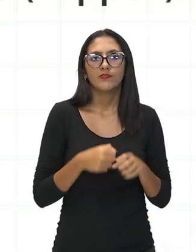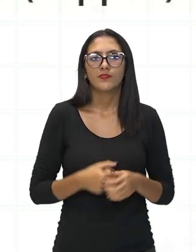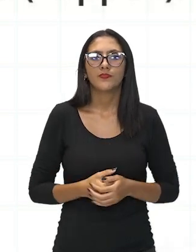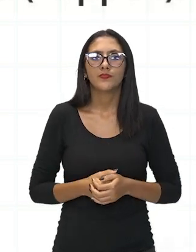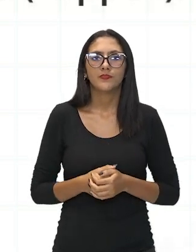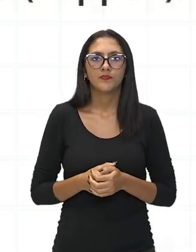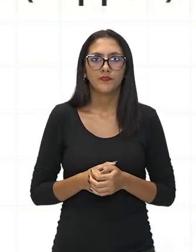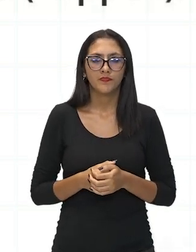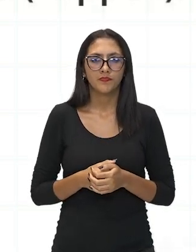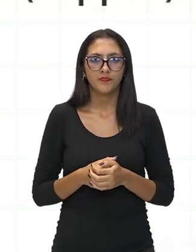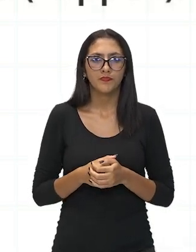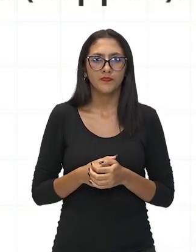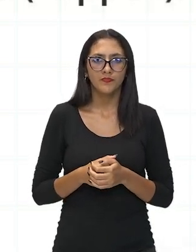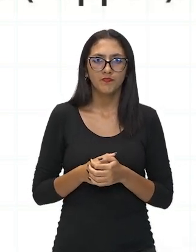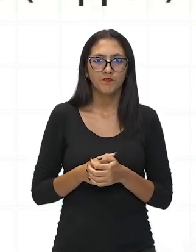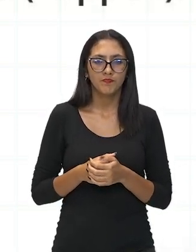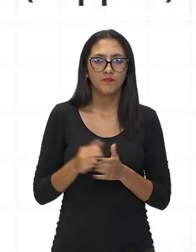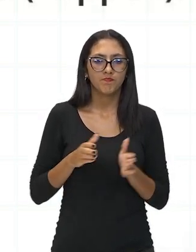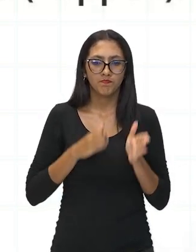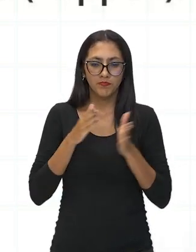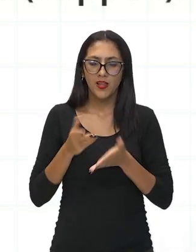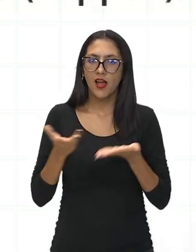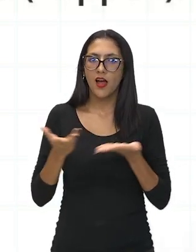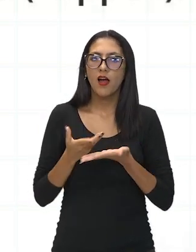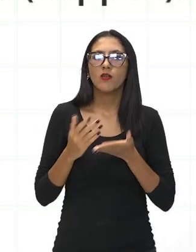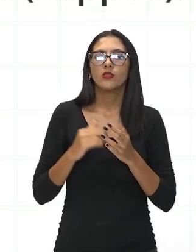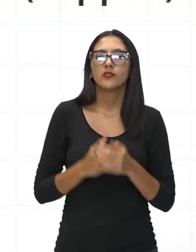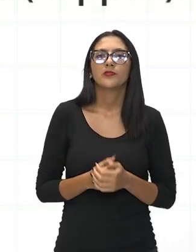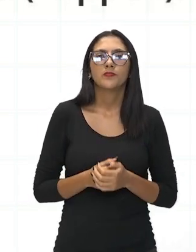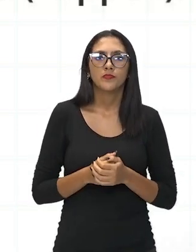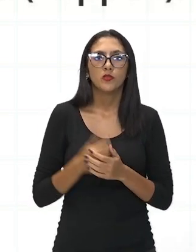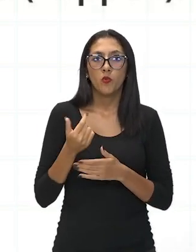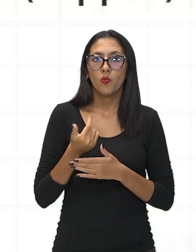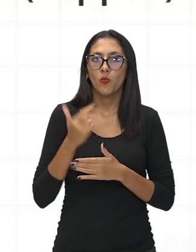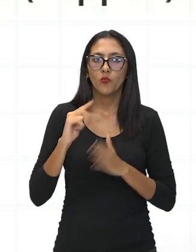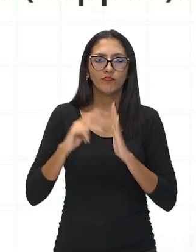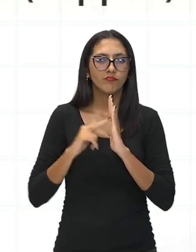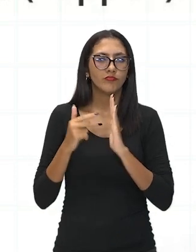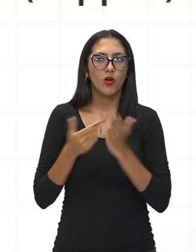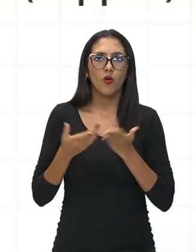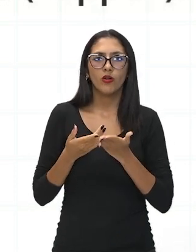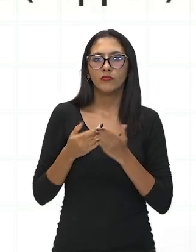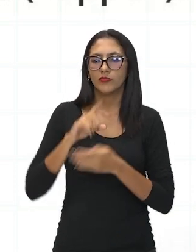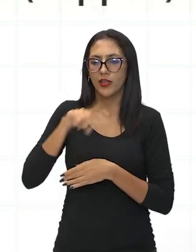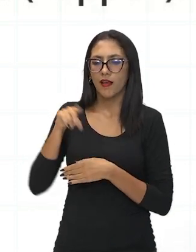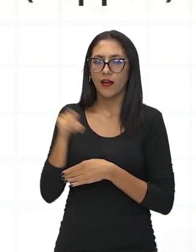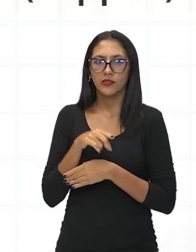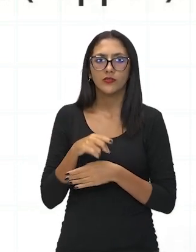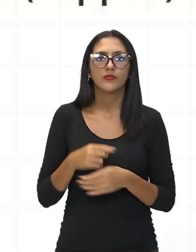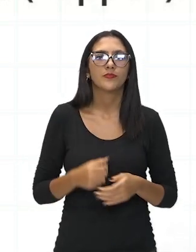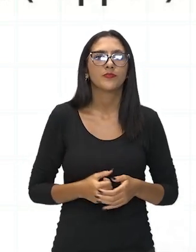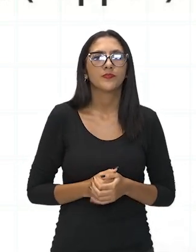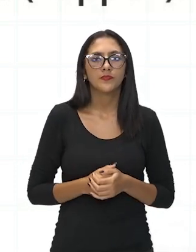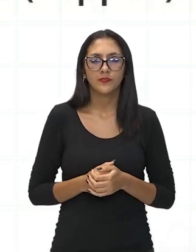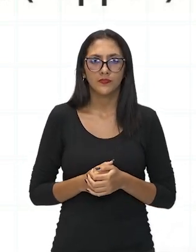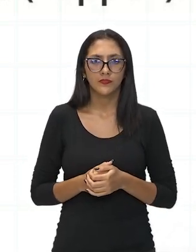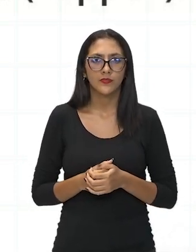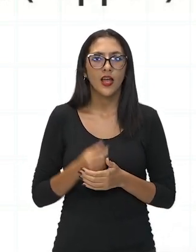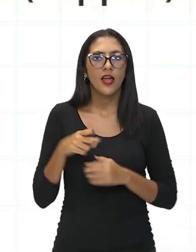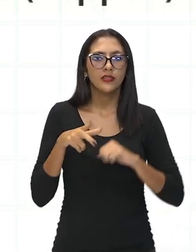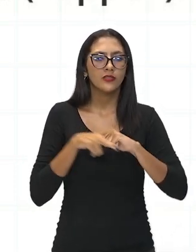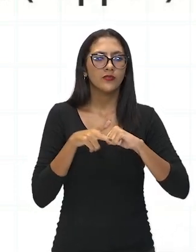Agora, forma negativa. Uma dica para vocês. Esse verbo aqui, ó, ele não costuma ser um verbo